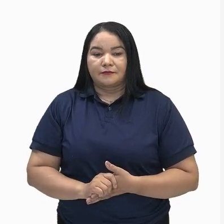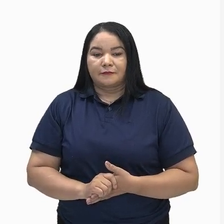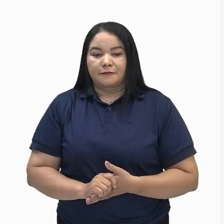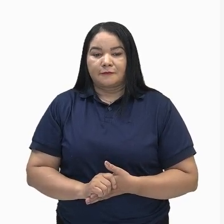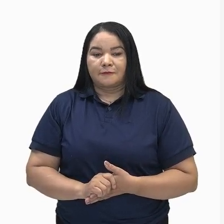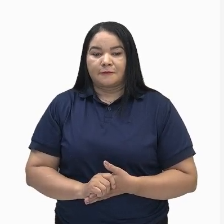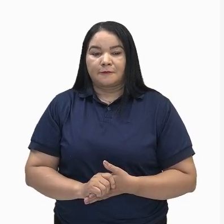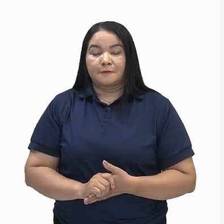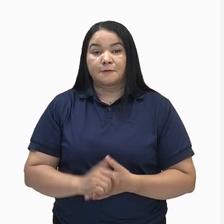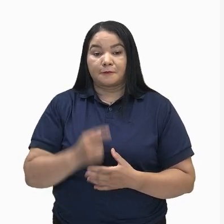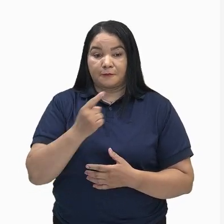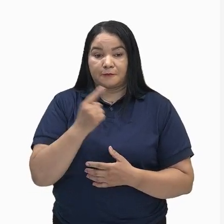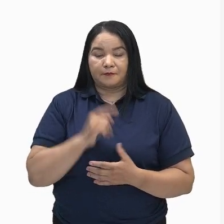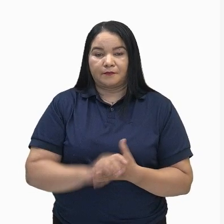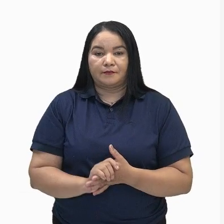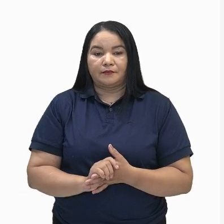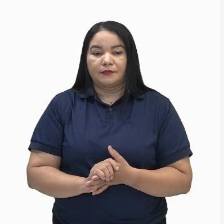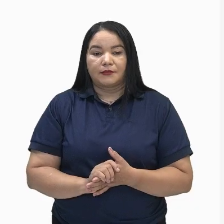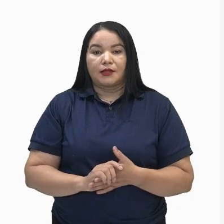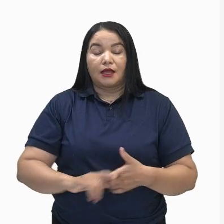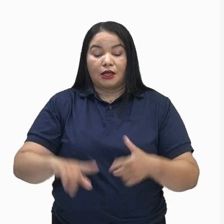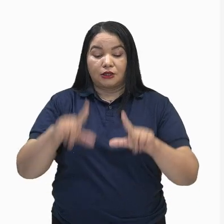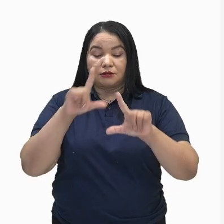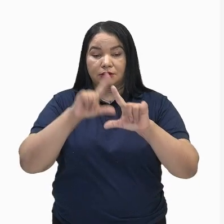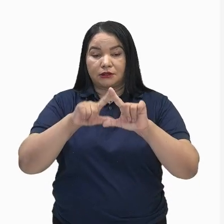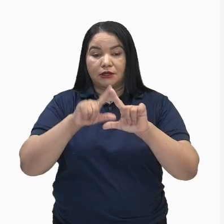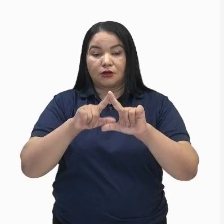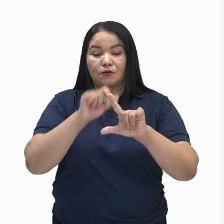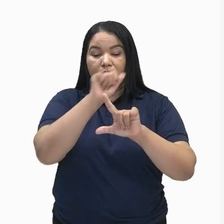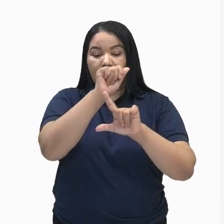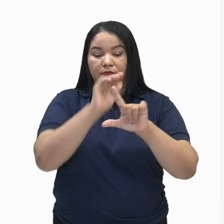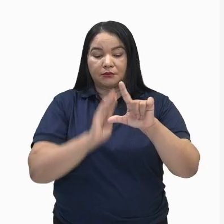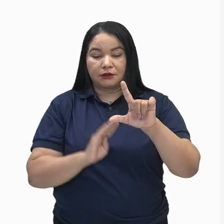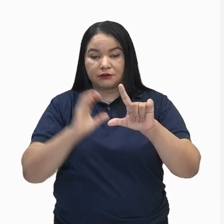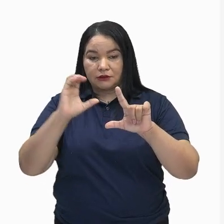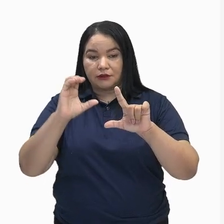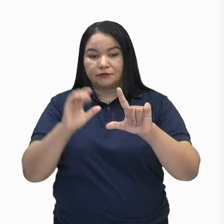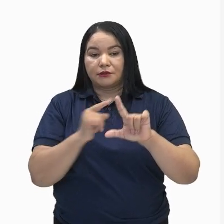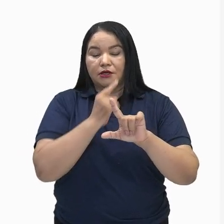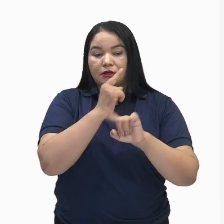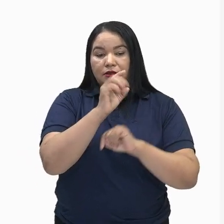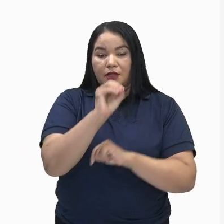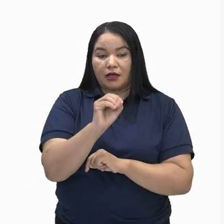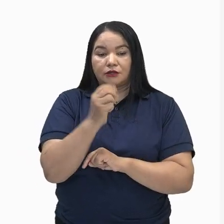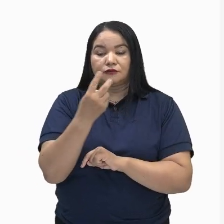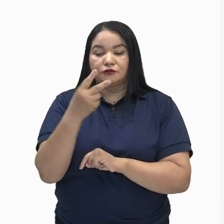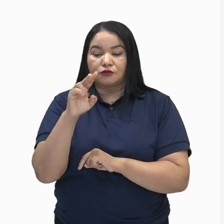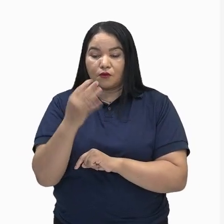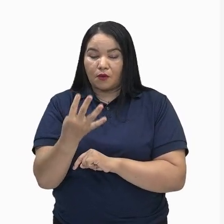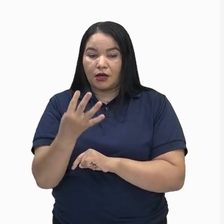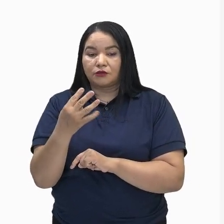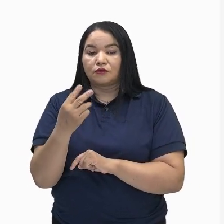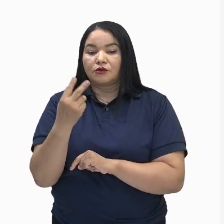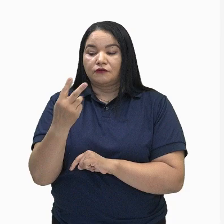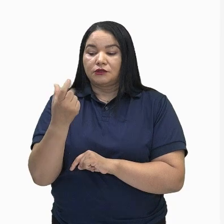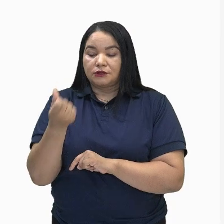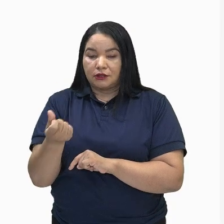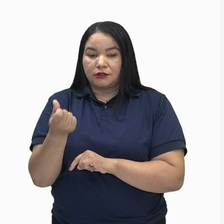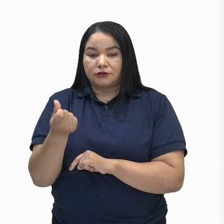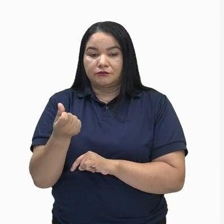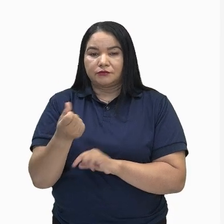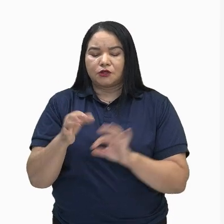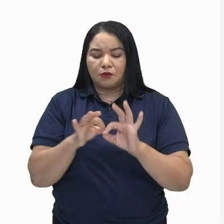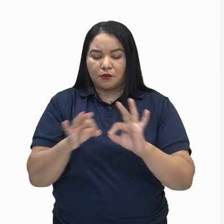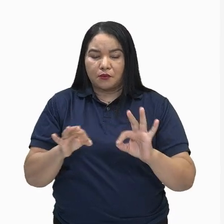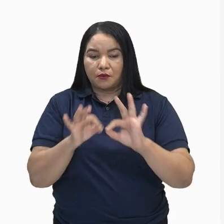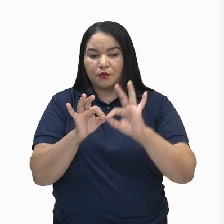Ó. Os lados de um triângulo ABC medem 10, 24 e 26. Bom, pessoal, essas medidas formam